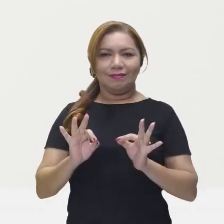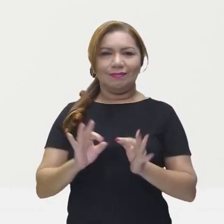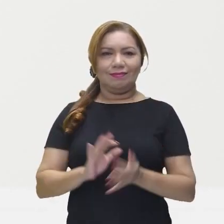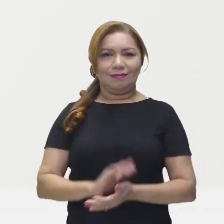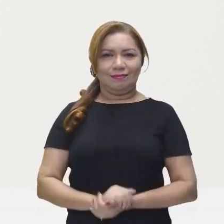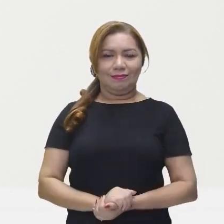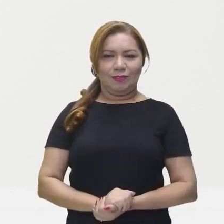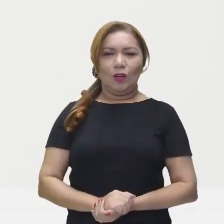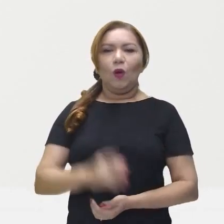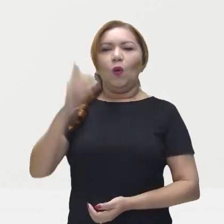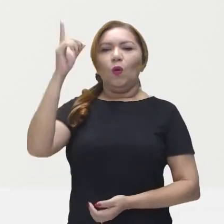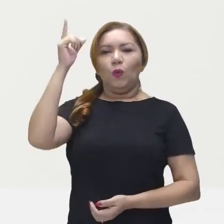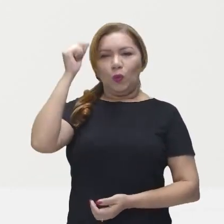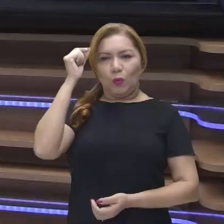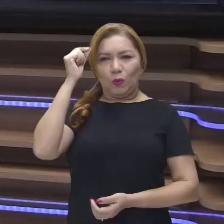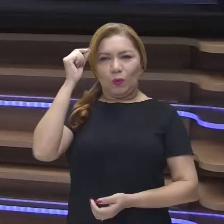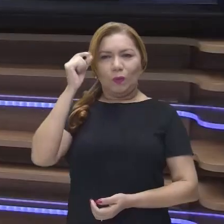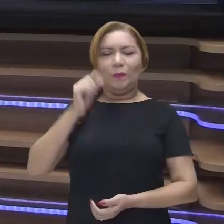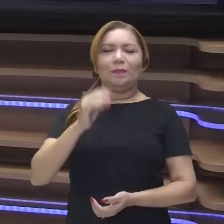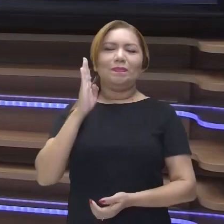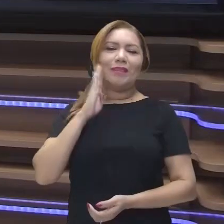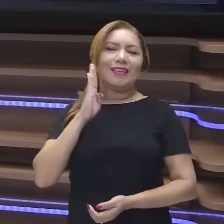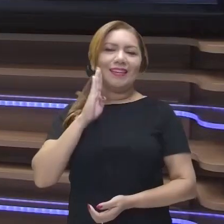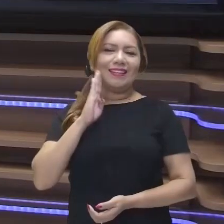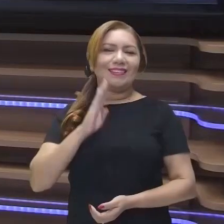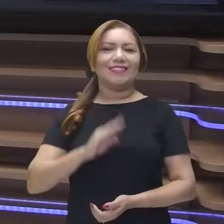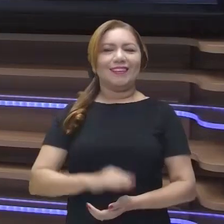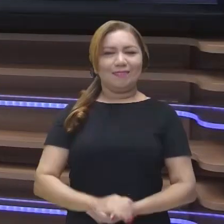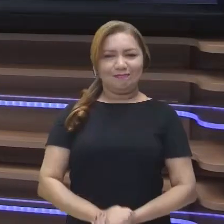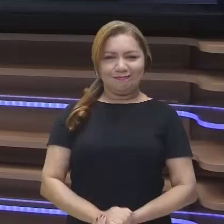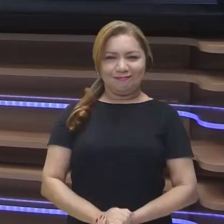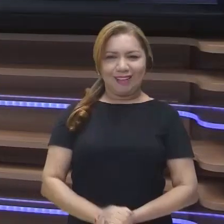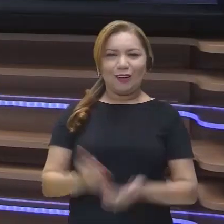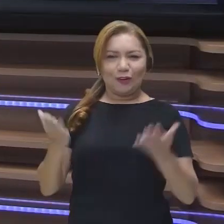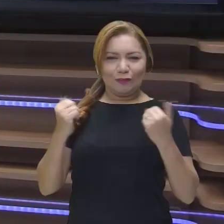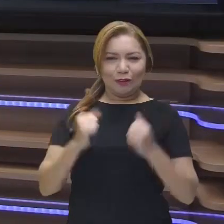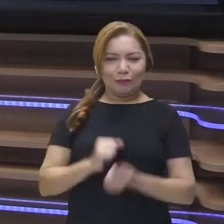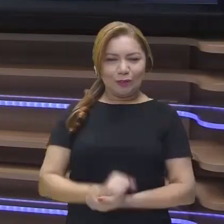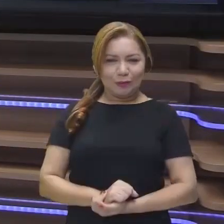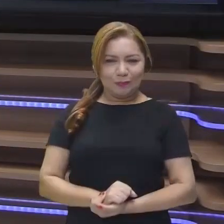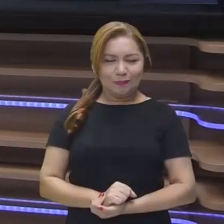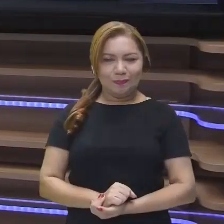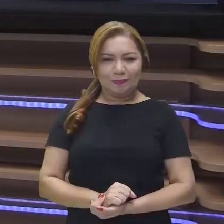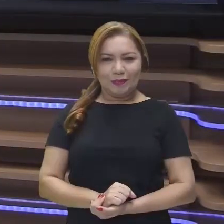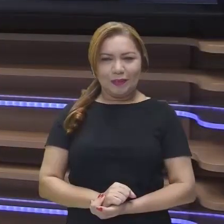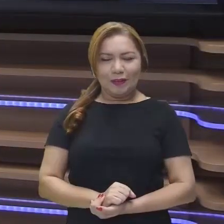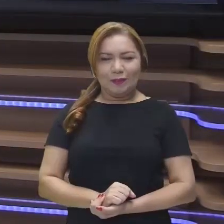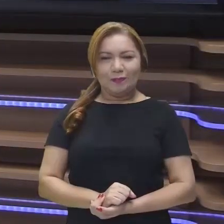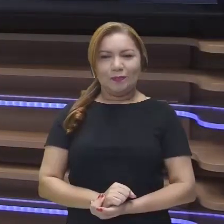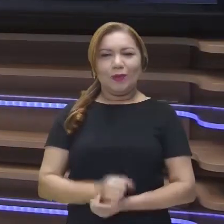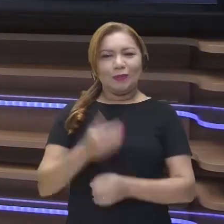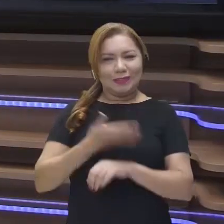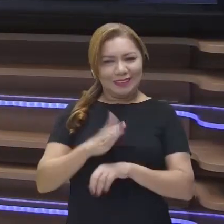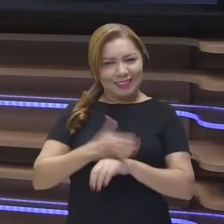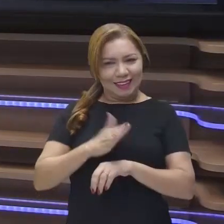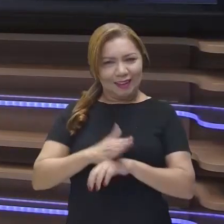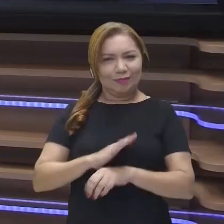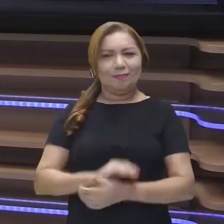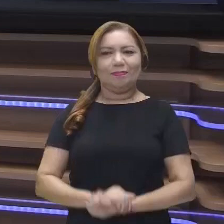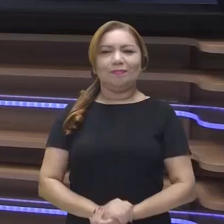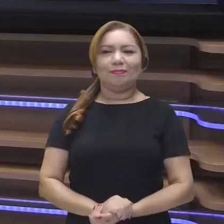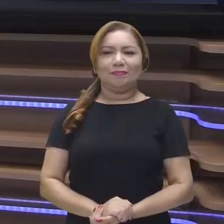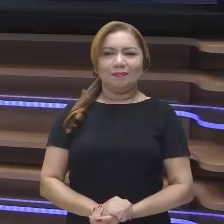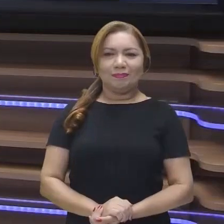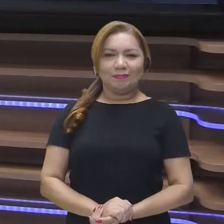80 metros. Beleza! E agora nós vamos para o nosso exercitando.